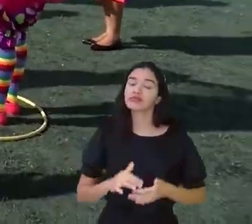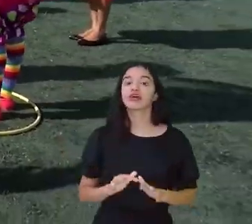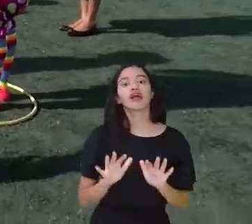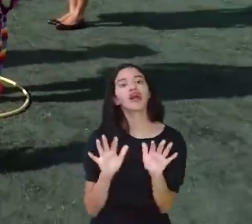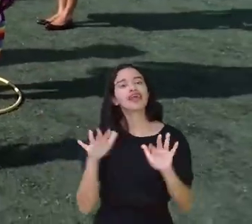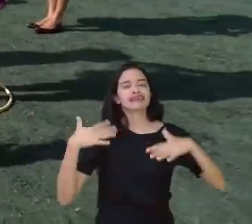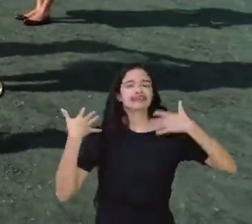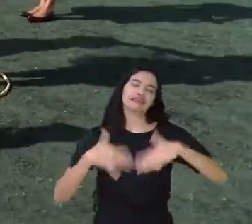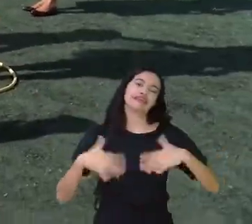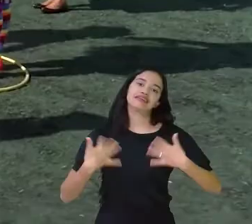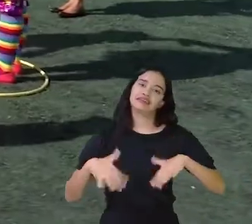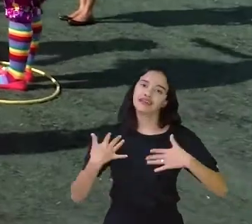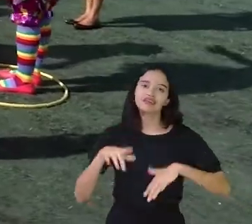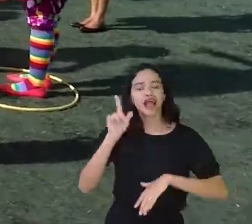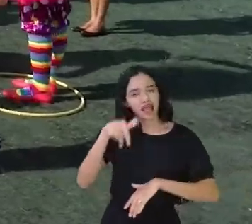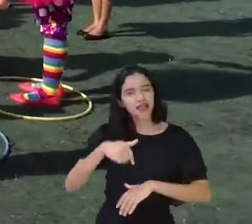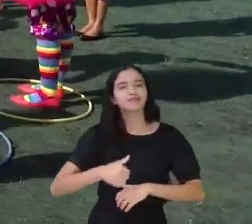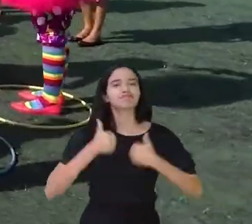Eita. Isso aí.